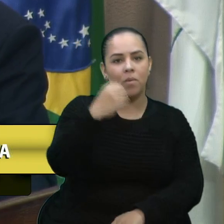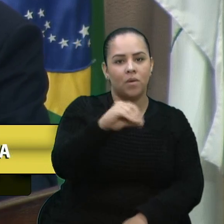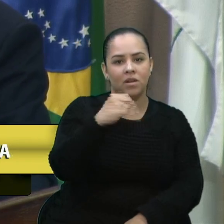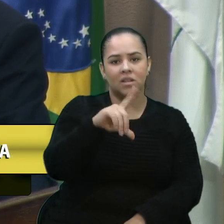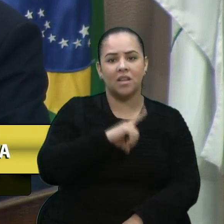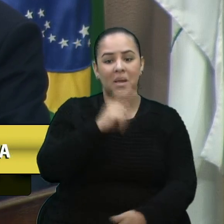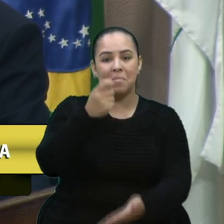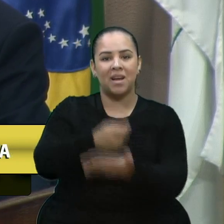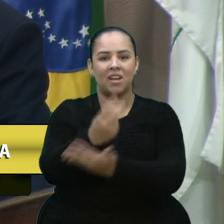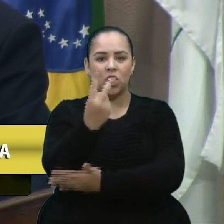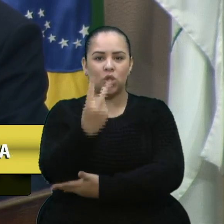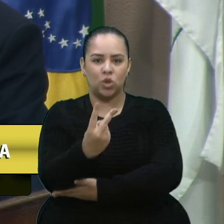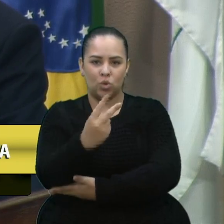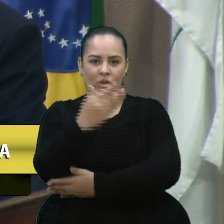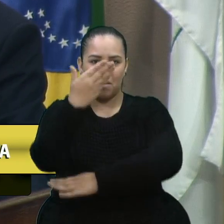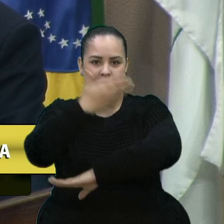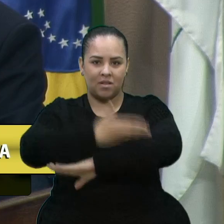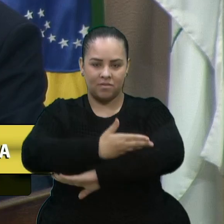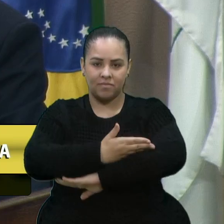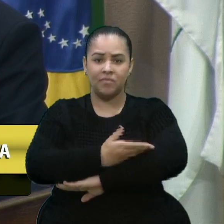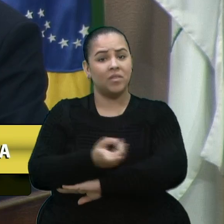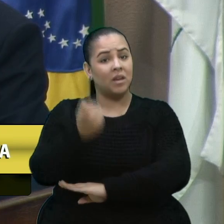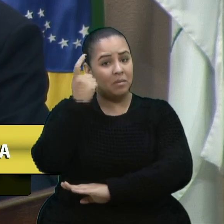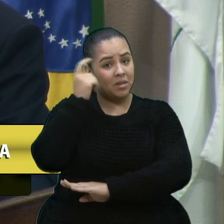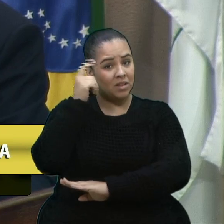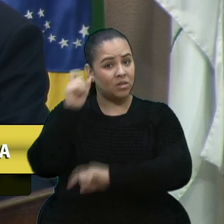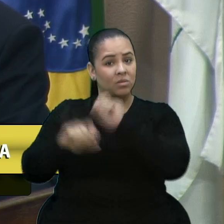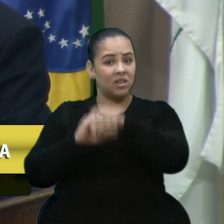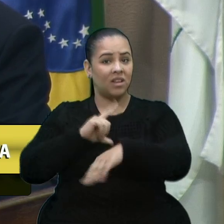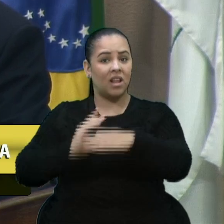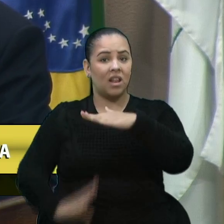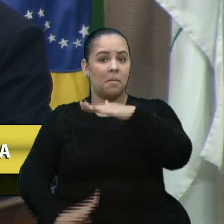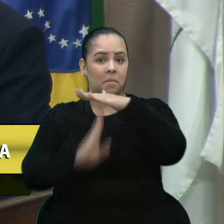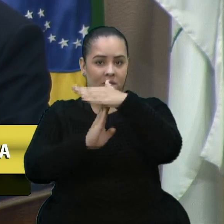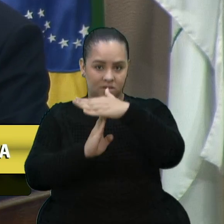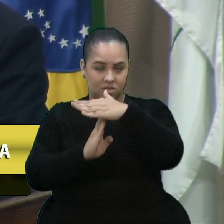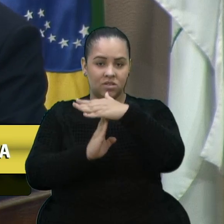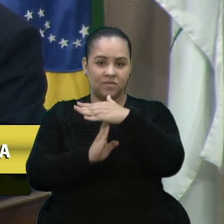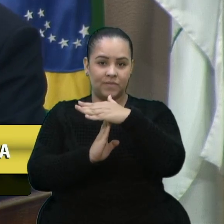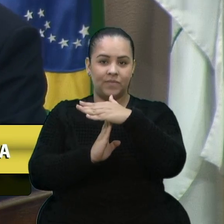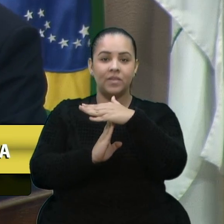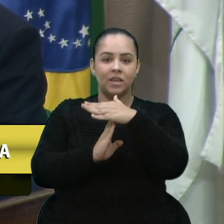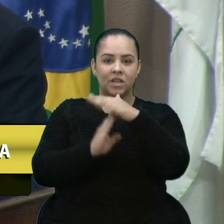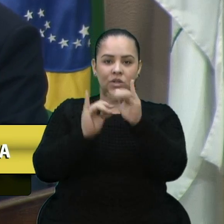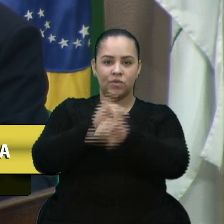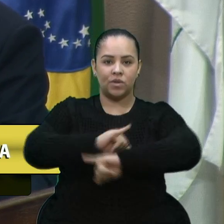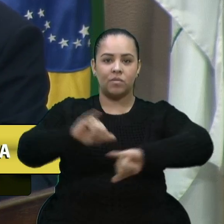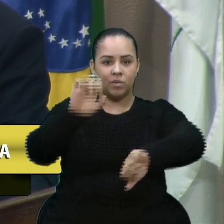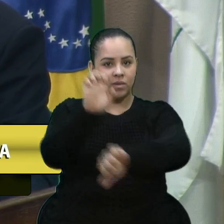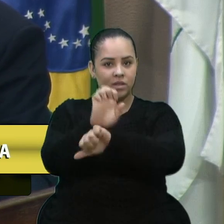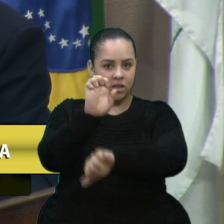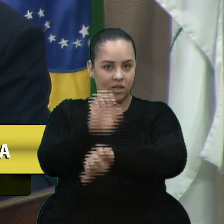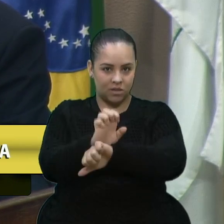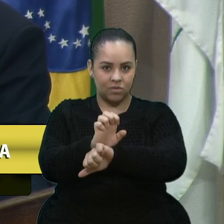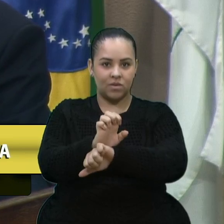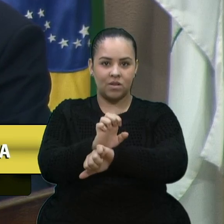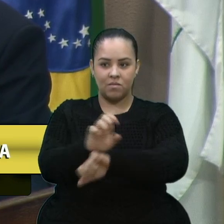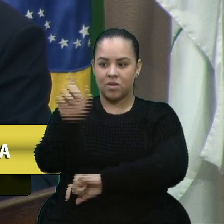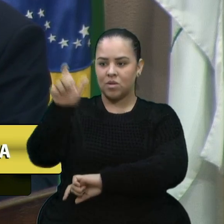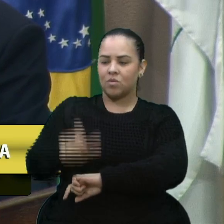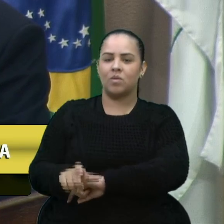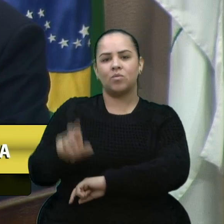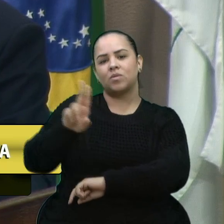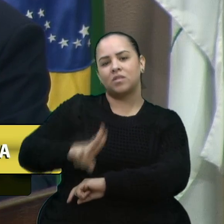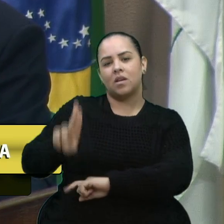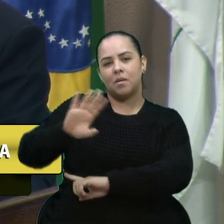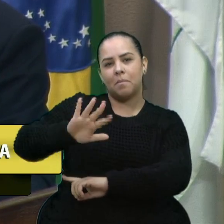2 pedágios. Levando em consideração o valor máximo das tarifas divulgado pelo Estado, o contribuinte gastaria em torno